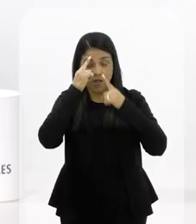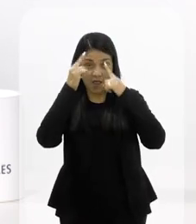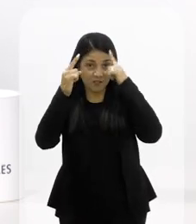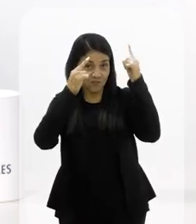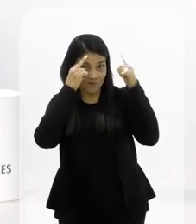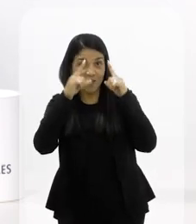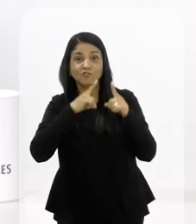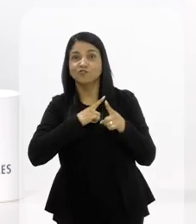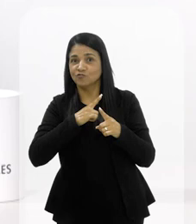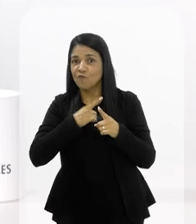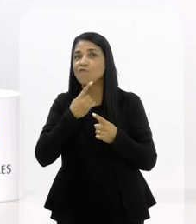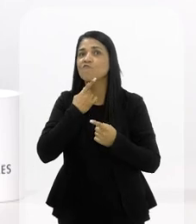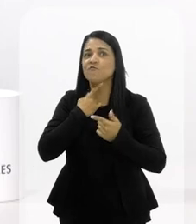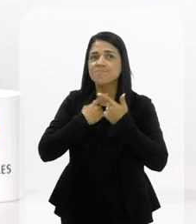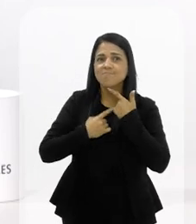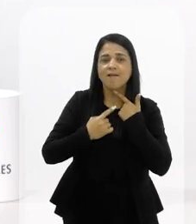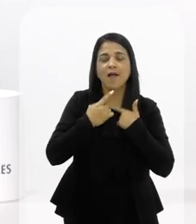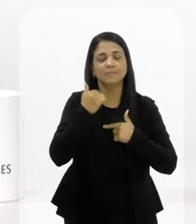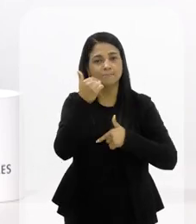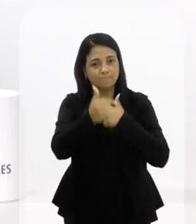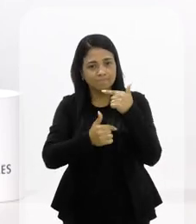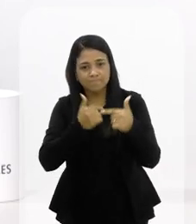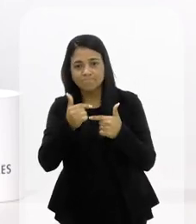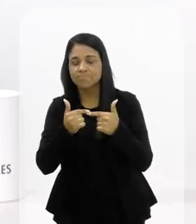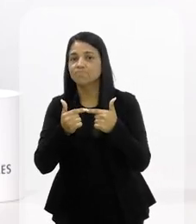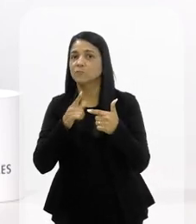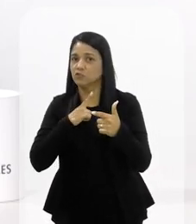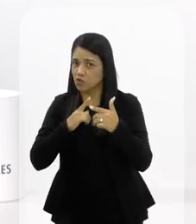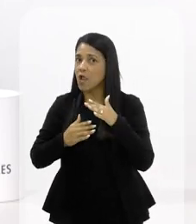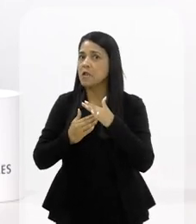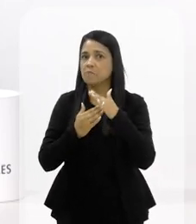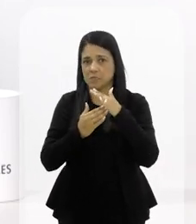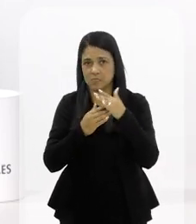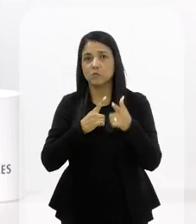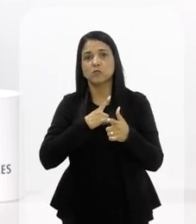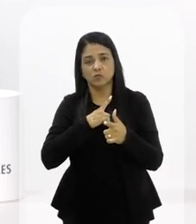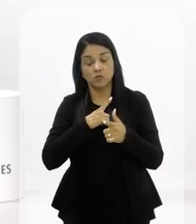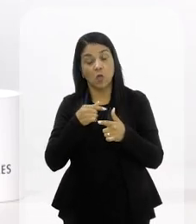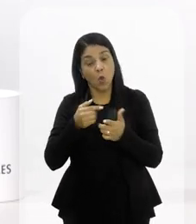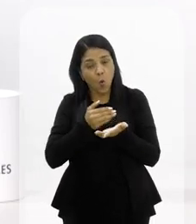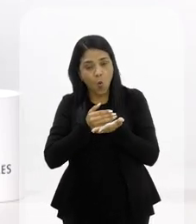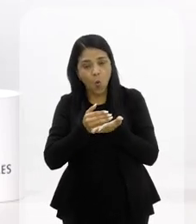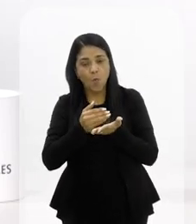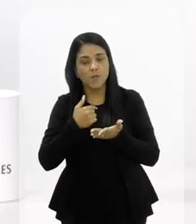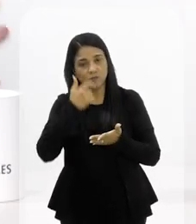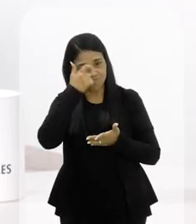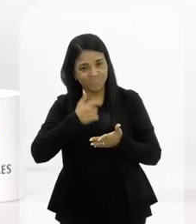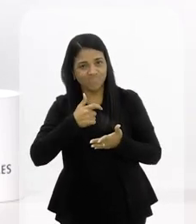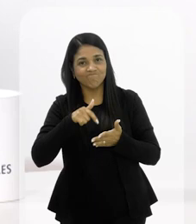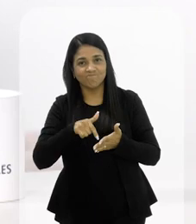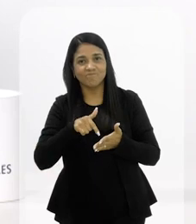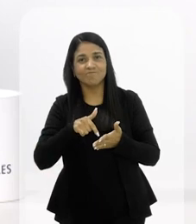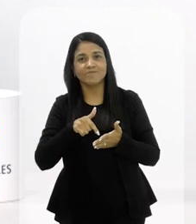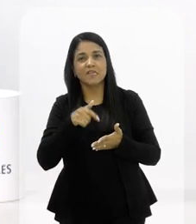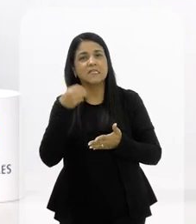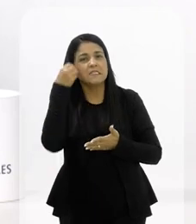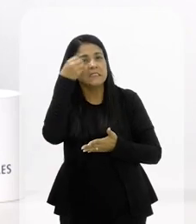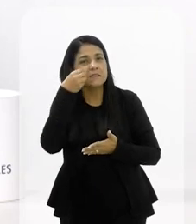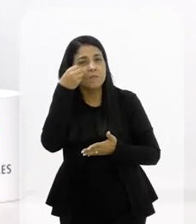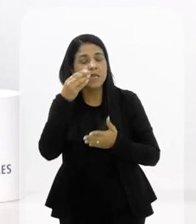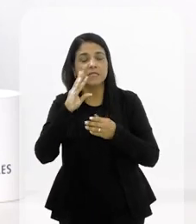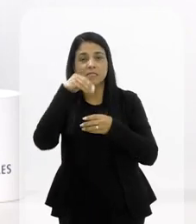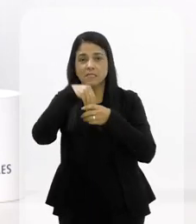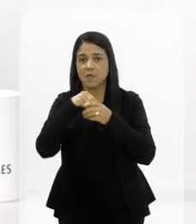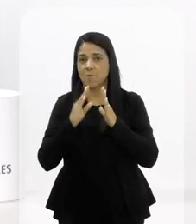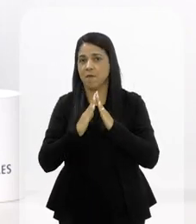muita vontade de fazer mesmo com as limitações Eu acho que o meu começo começa e eh efetivamente com essas experiência